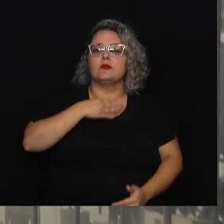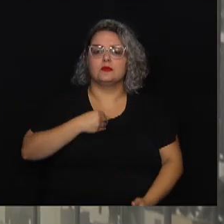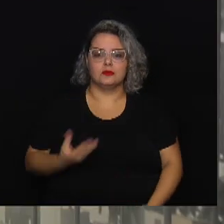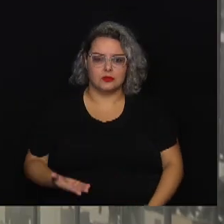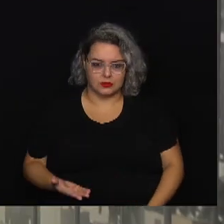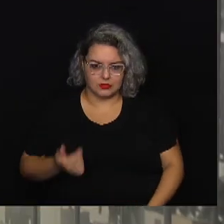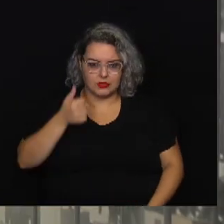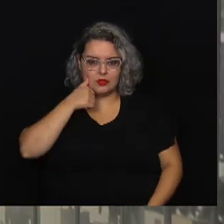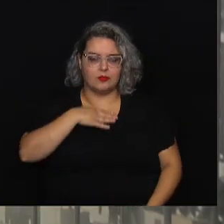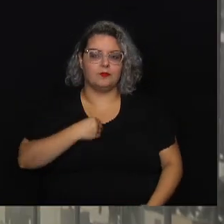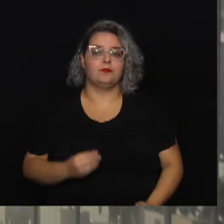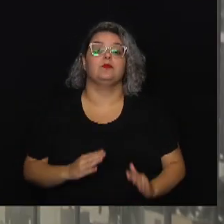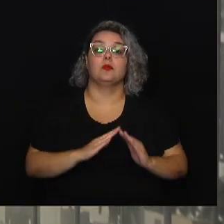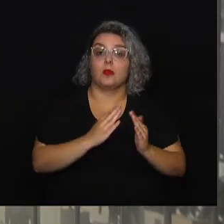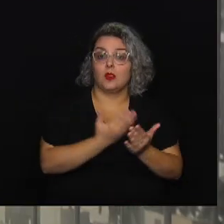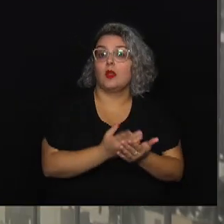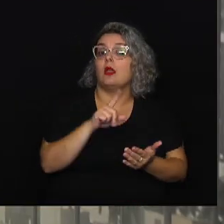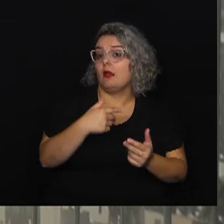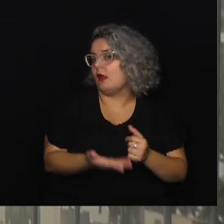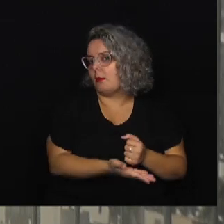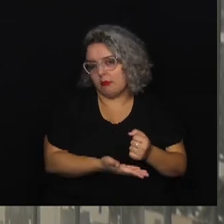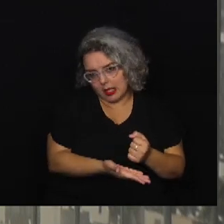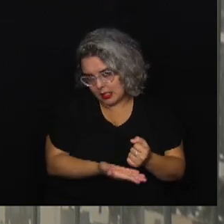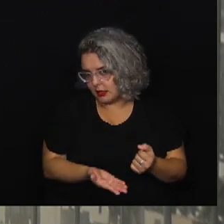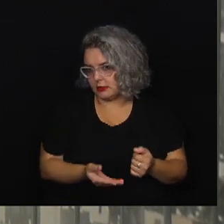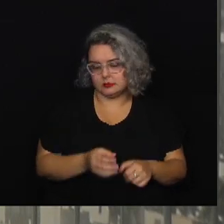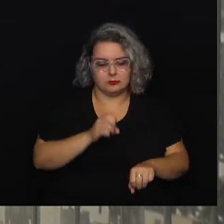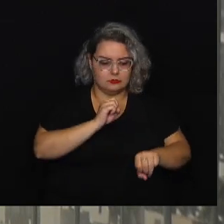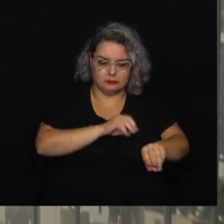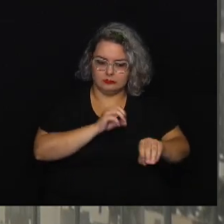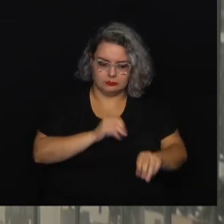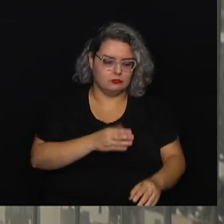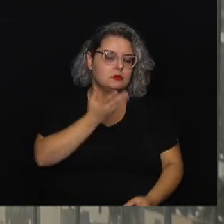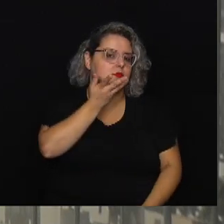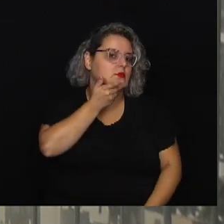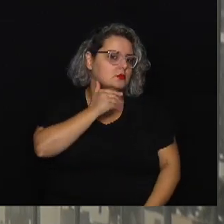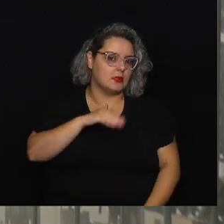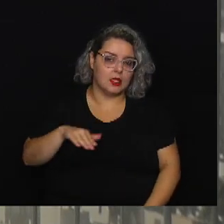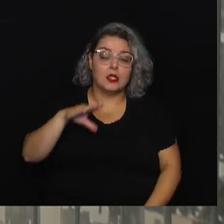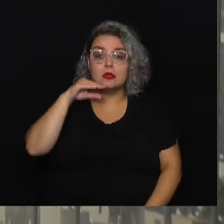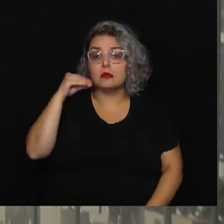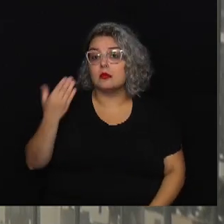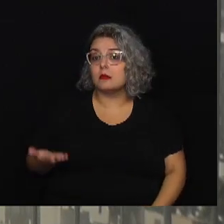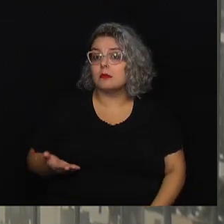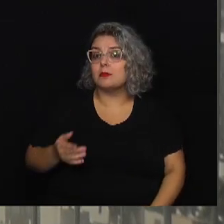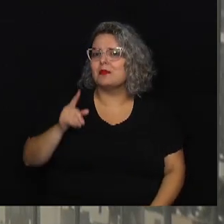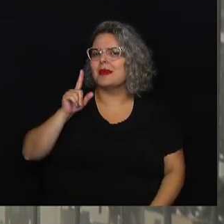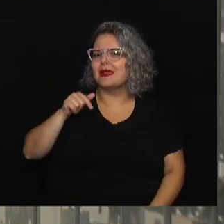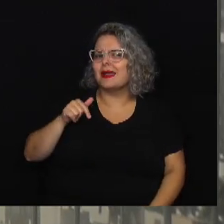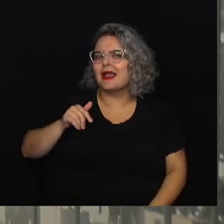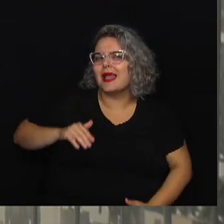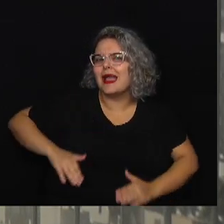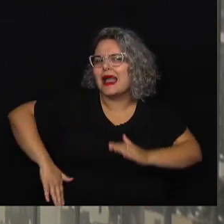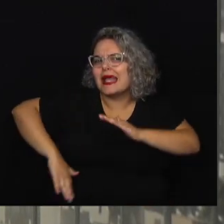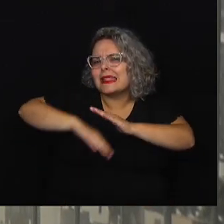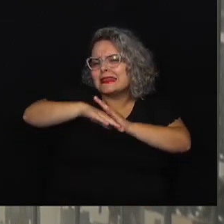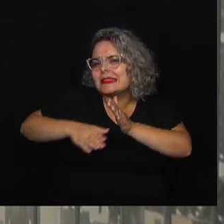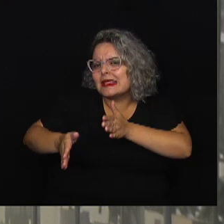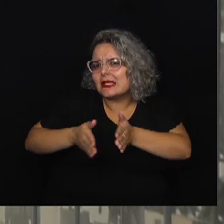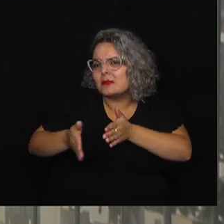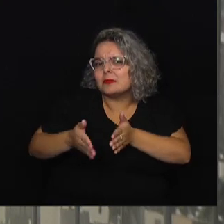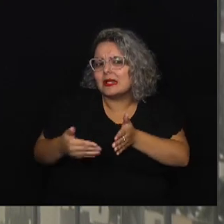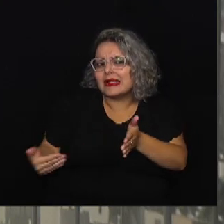são peças-chave na educação das crianças, dos adolescentes, mas é até um certo ponto, até onde